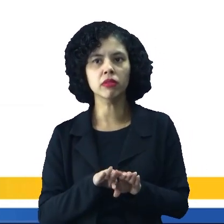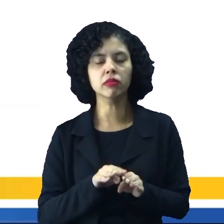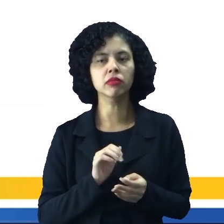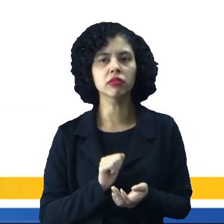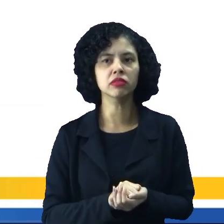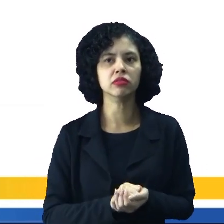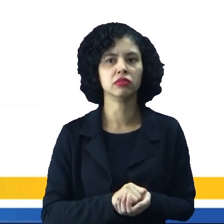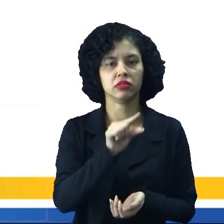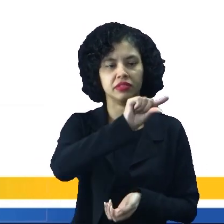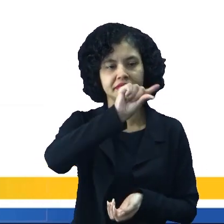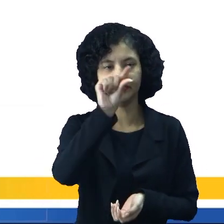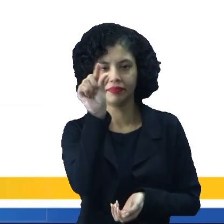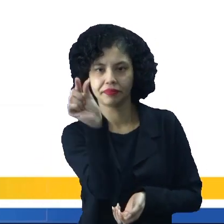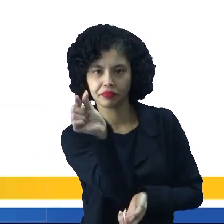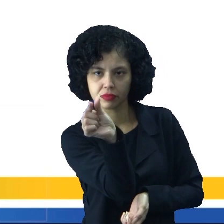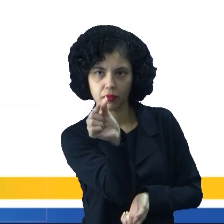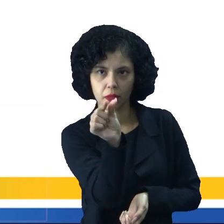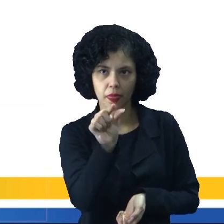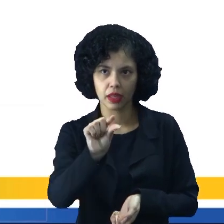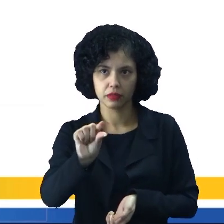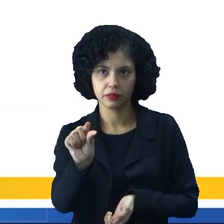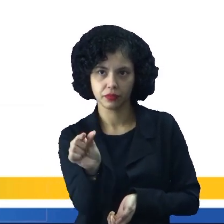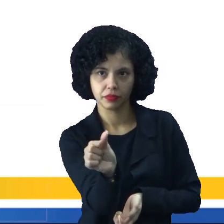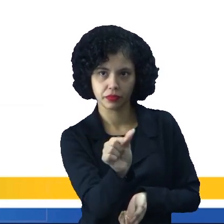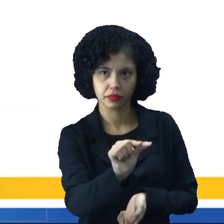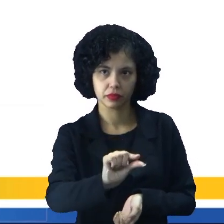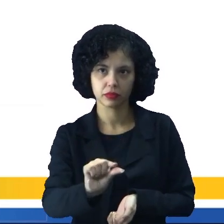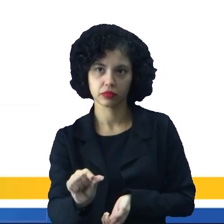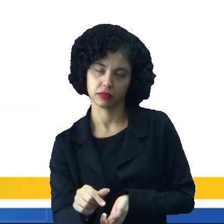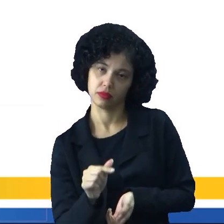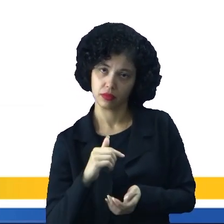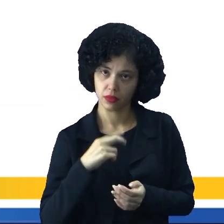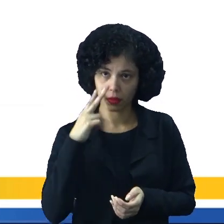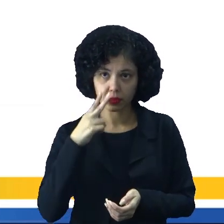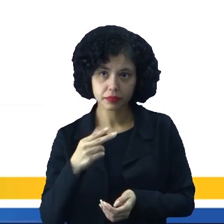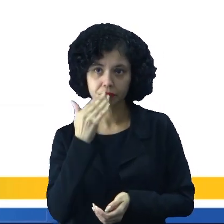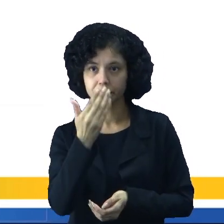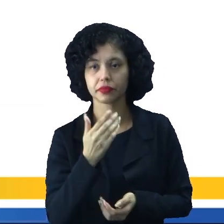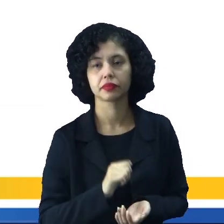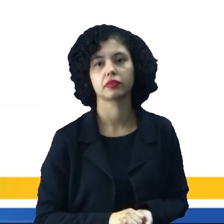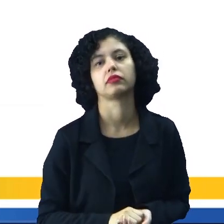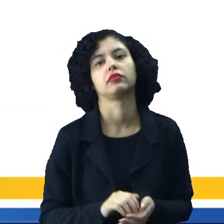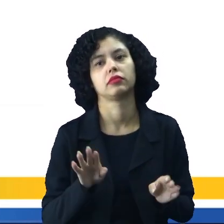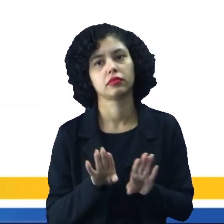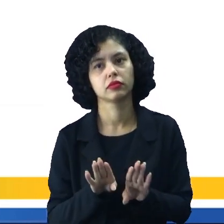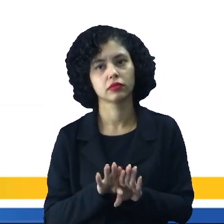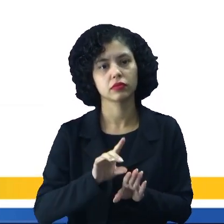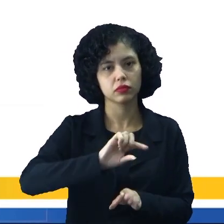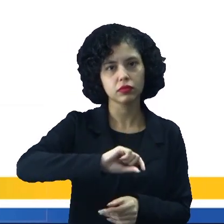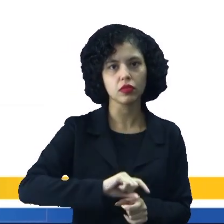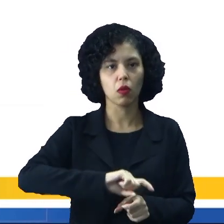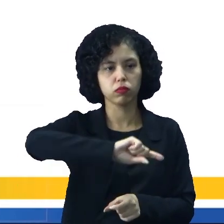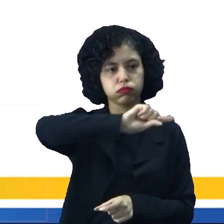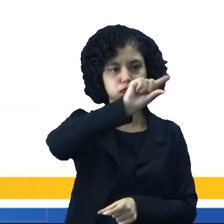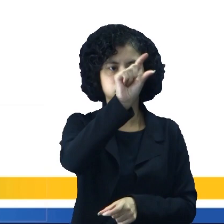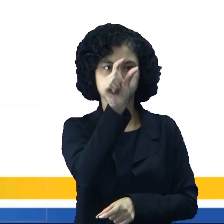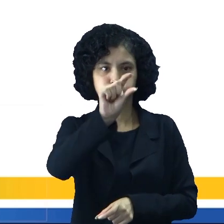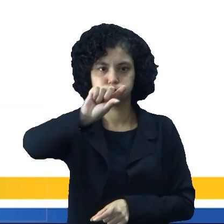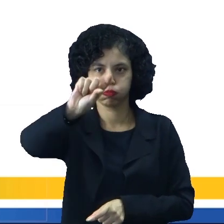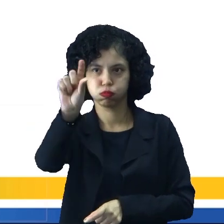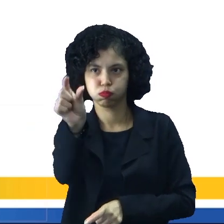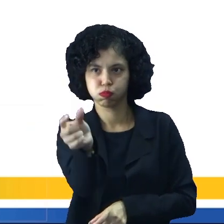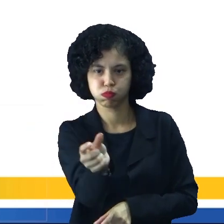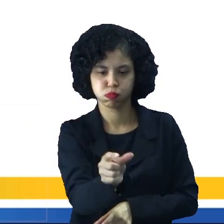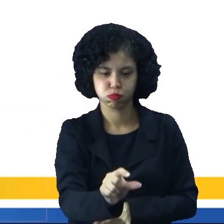intestino delgado, onde faz diversos processos, né, que a gente vai ver mais na frente. Tem o intestino grosso, né, aí